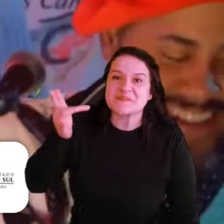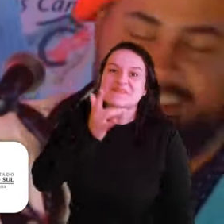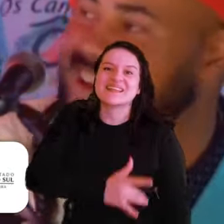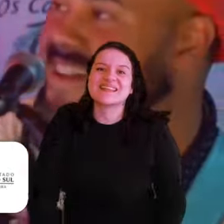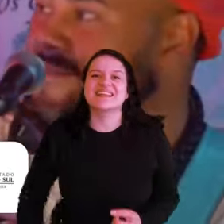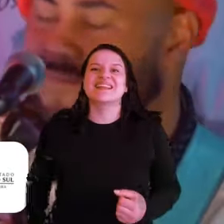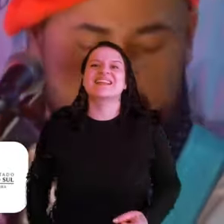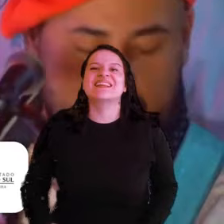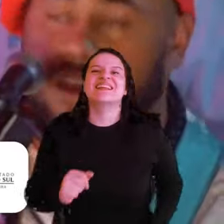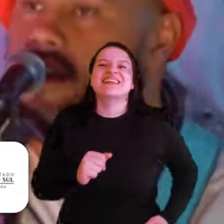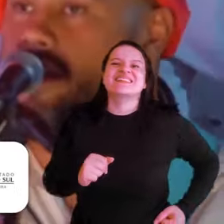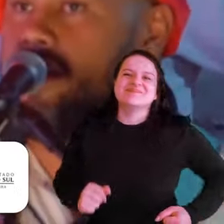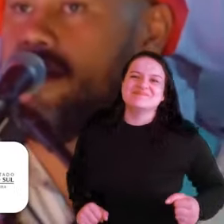bom?